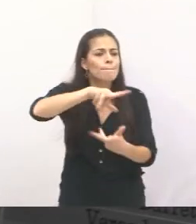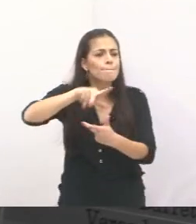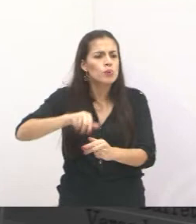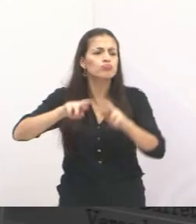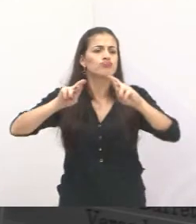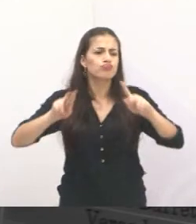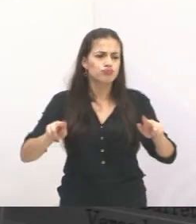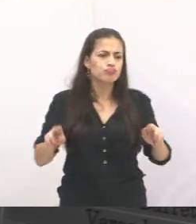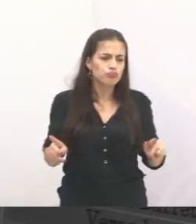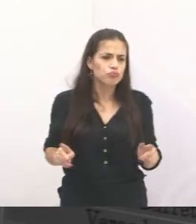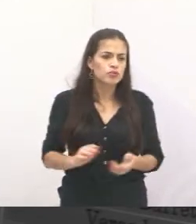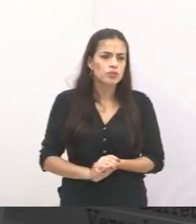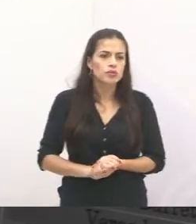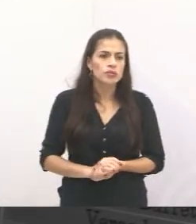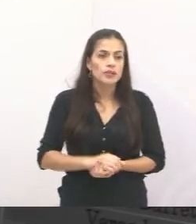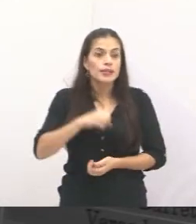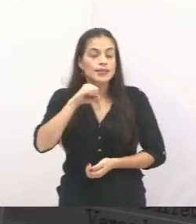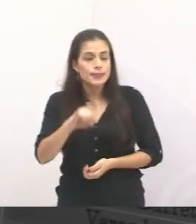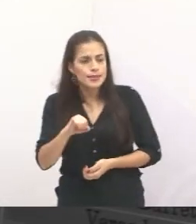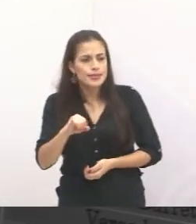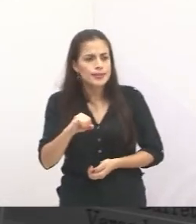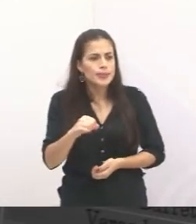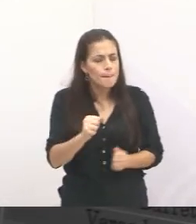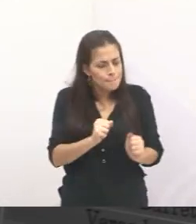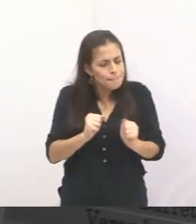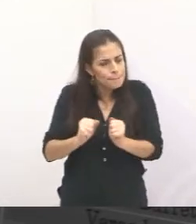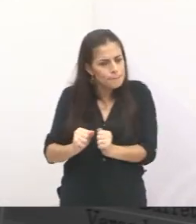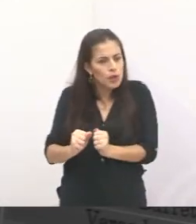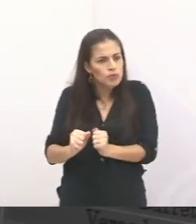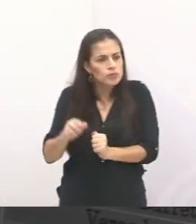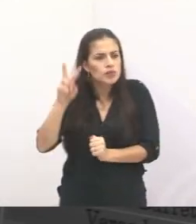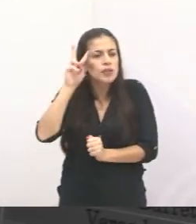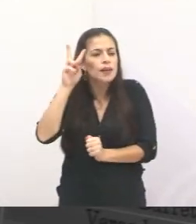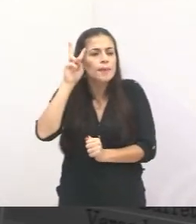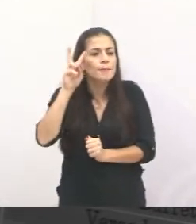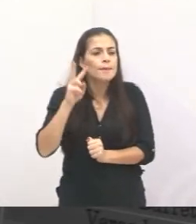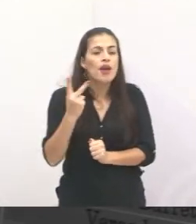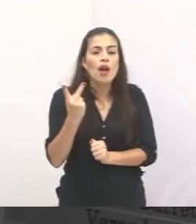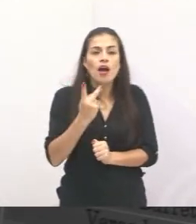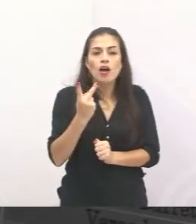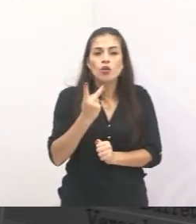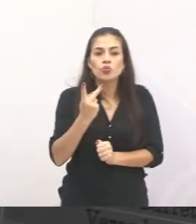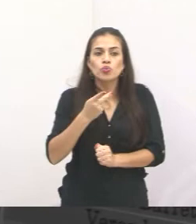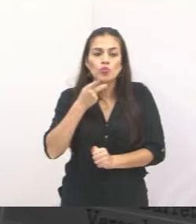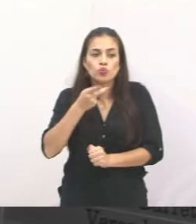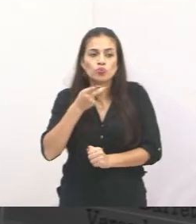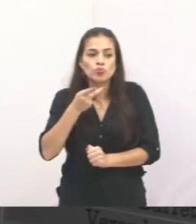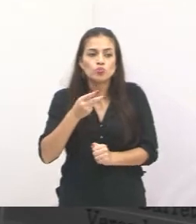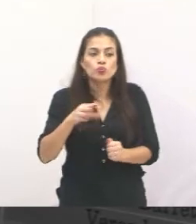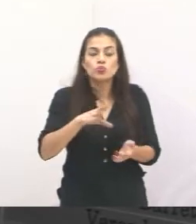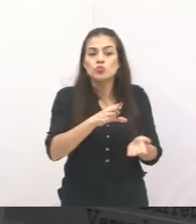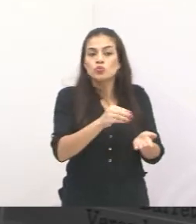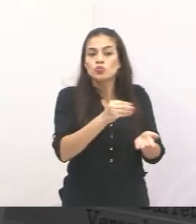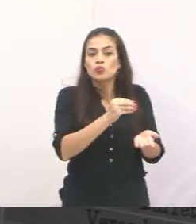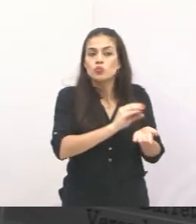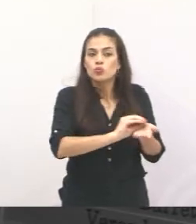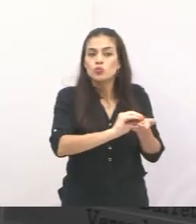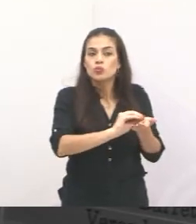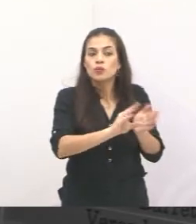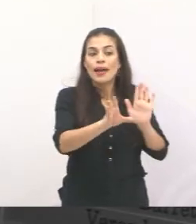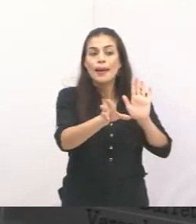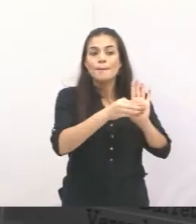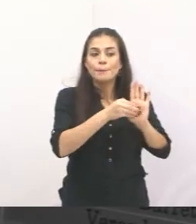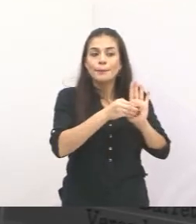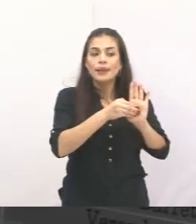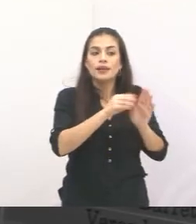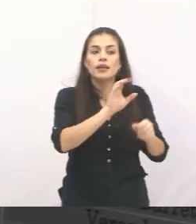senhor me permite, lembrar que nós falamos aqui de 2 emendas constitucionais para não gerar essa